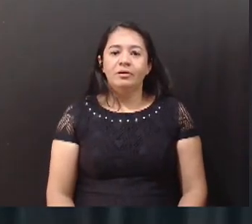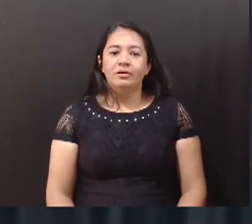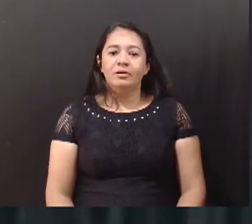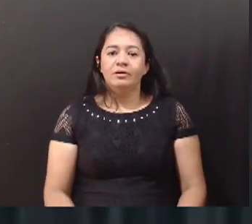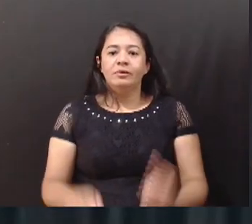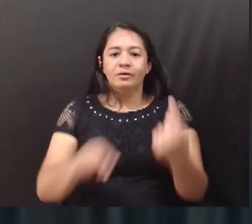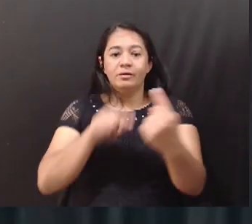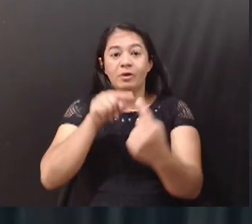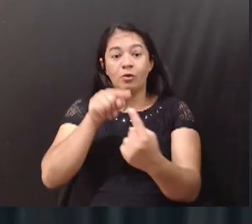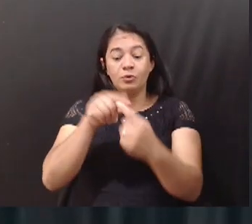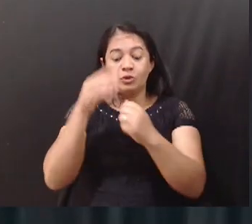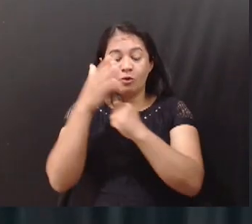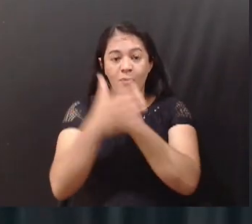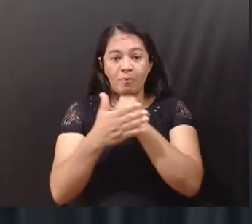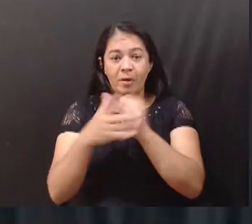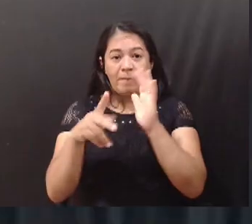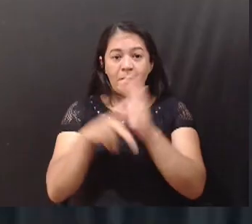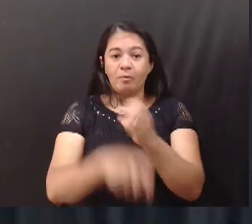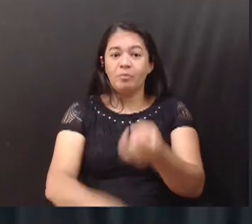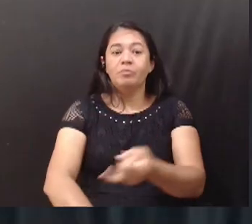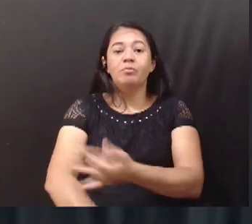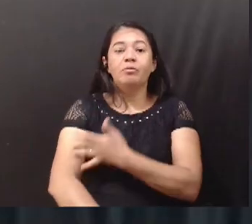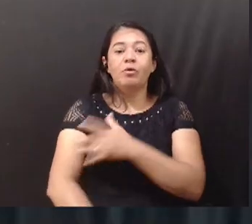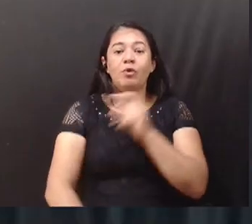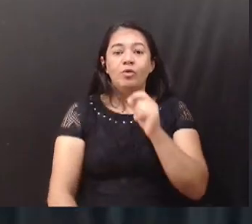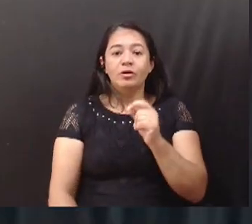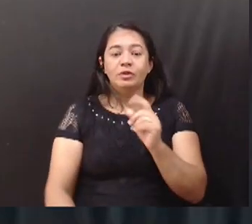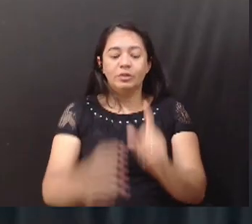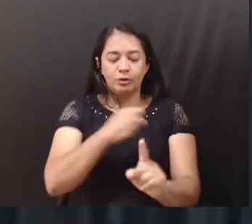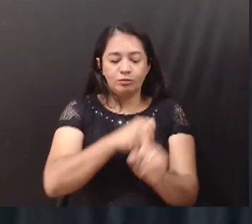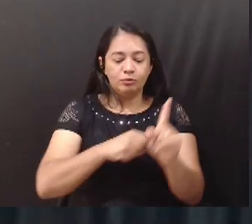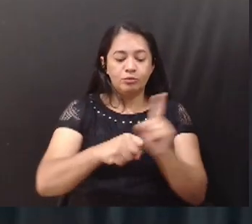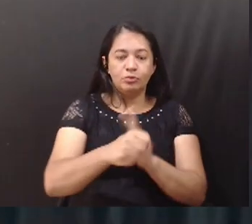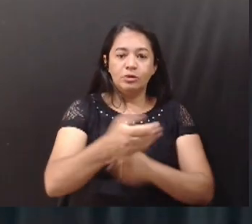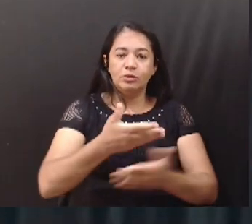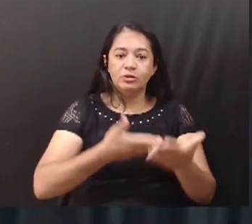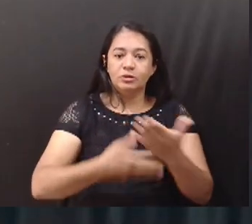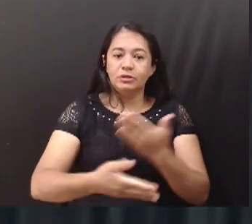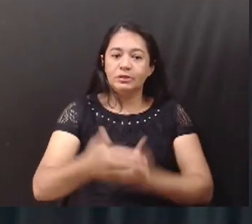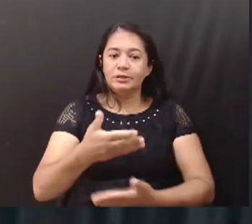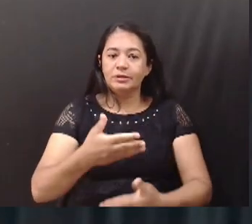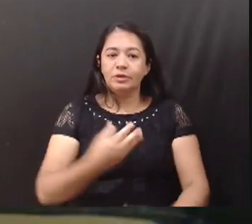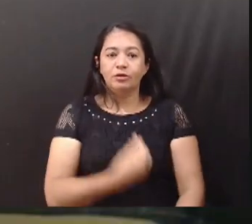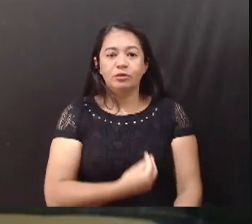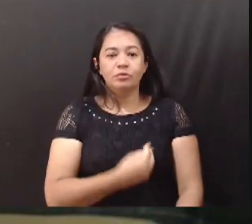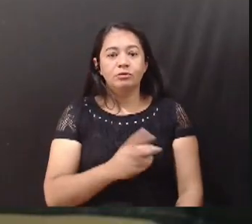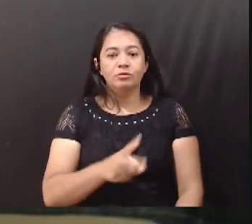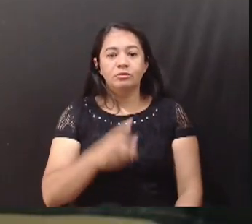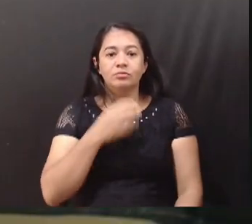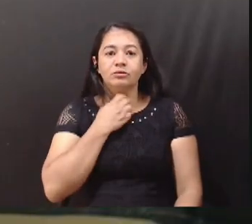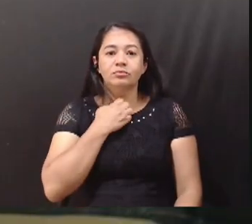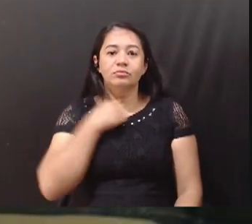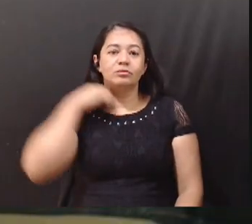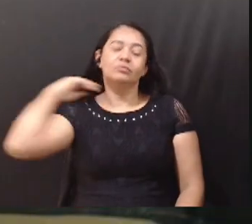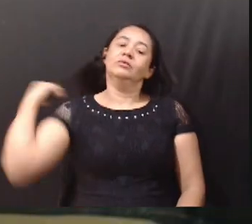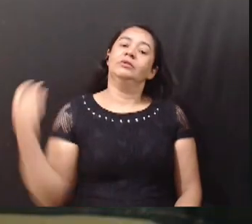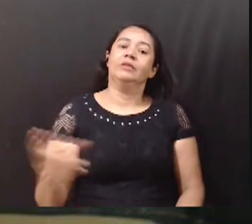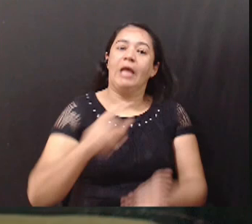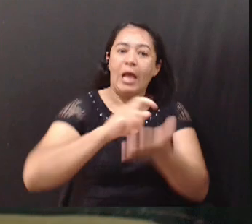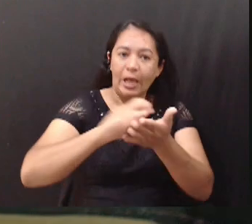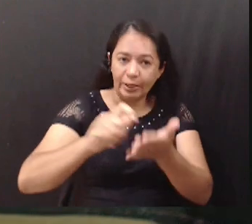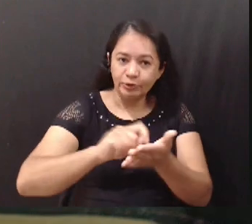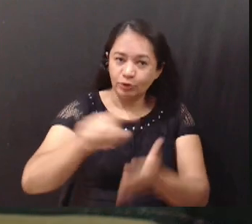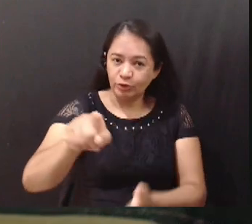das emoções são a socialização e a sobrevivência. Gente, anota isso. As